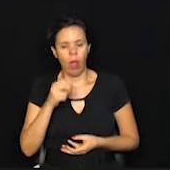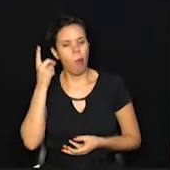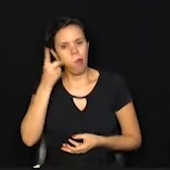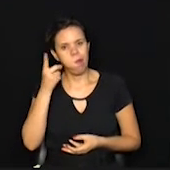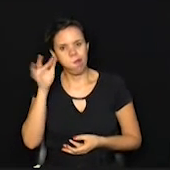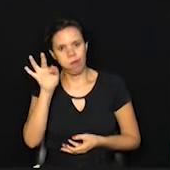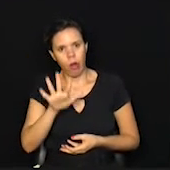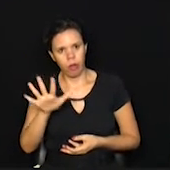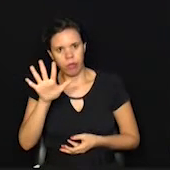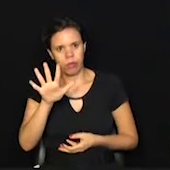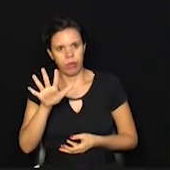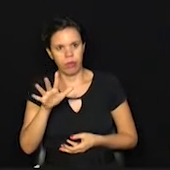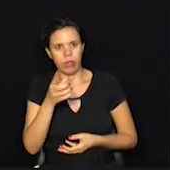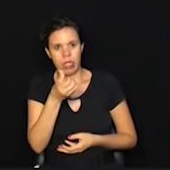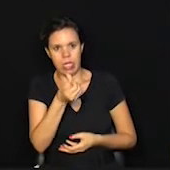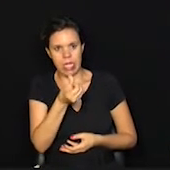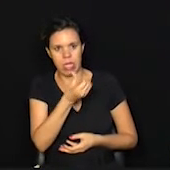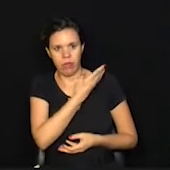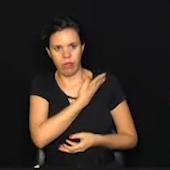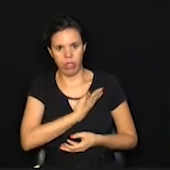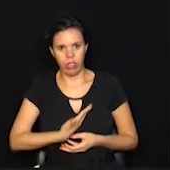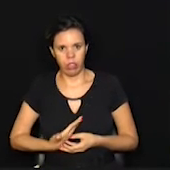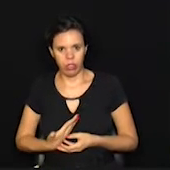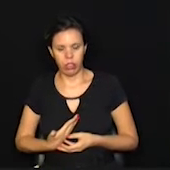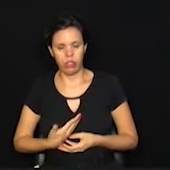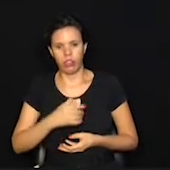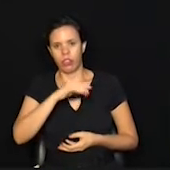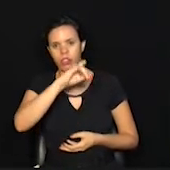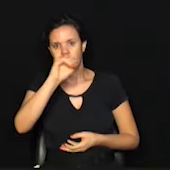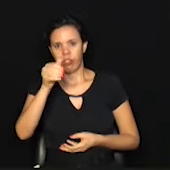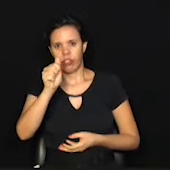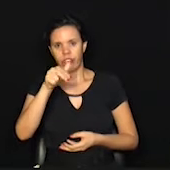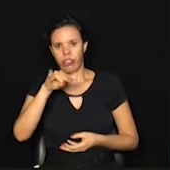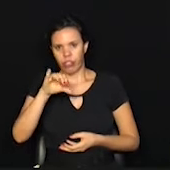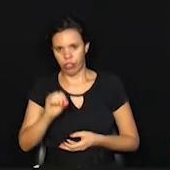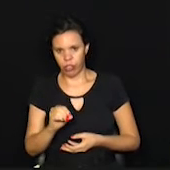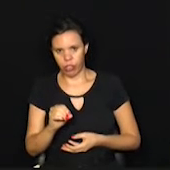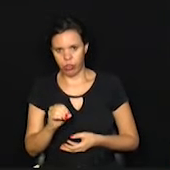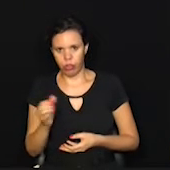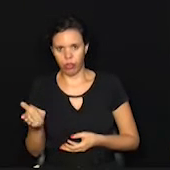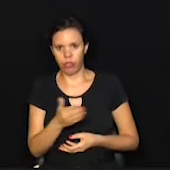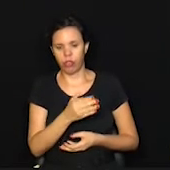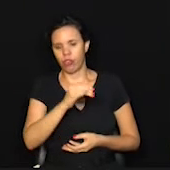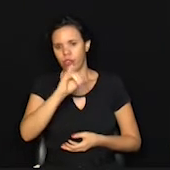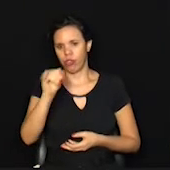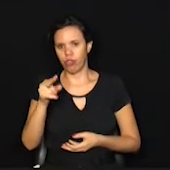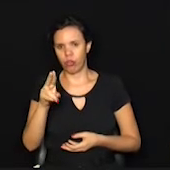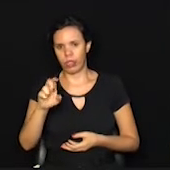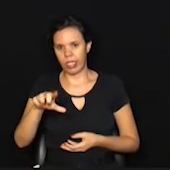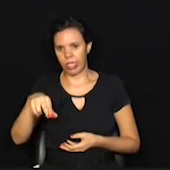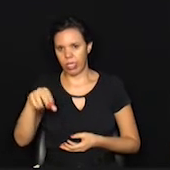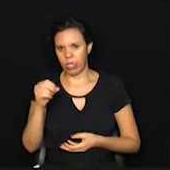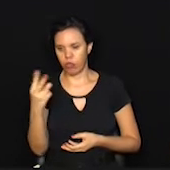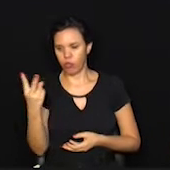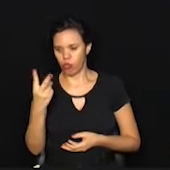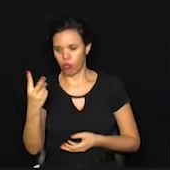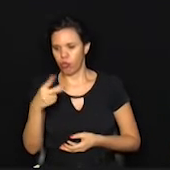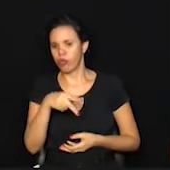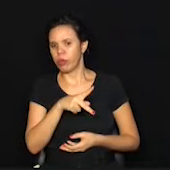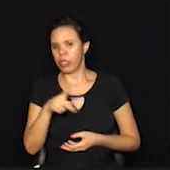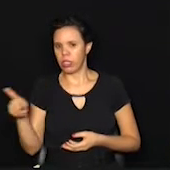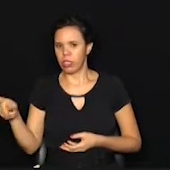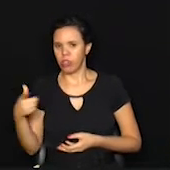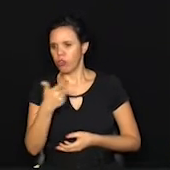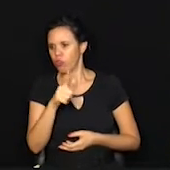deputados federais seis governadores o Jânio Quadros Juscelino Kubitschek ambos tinham sido Presidente da República tiveram seus direitos